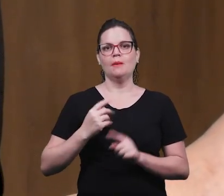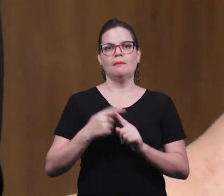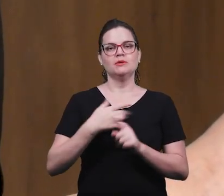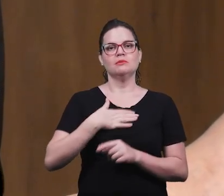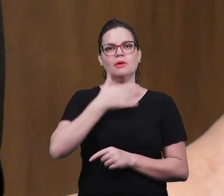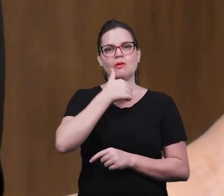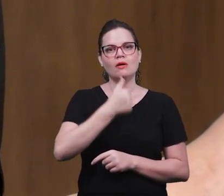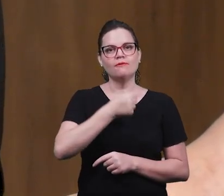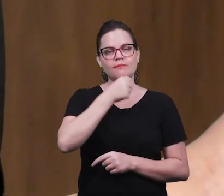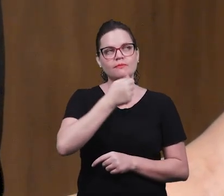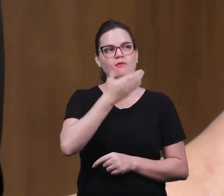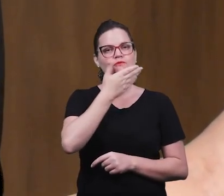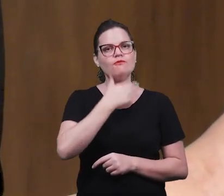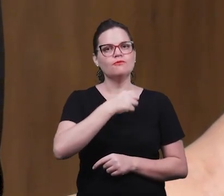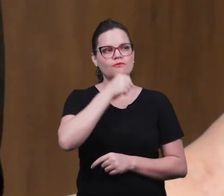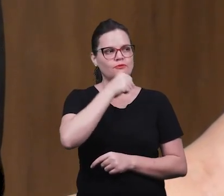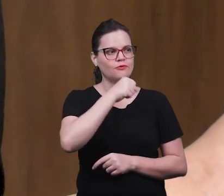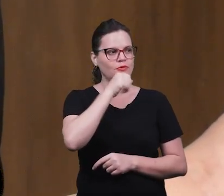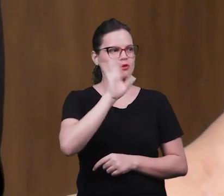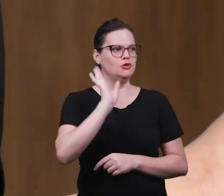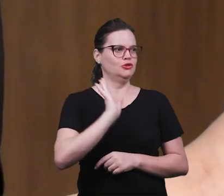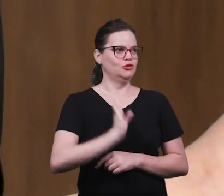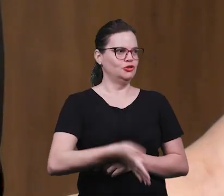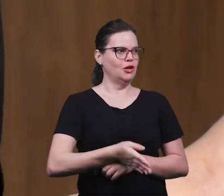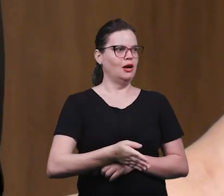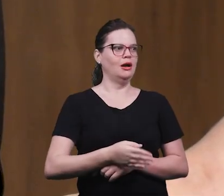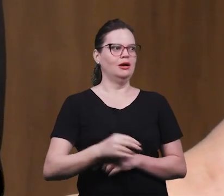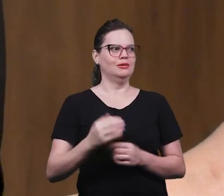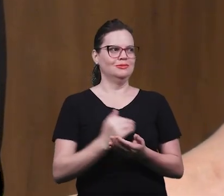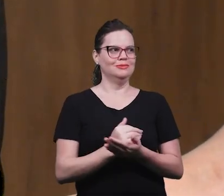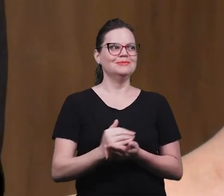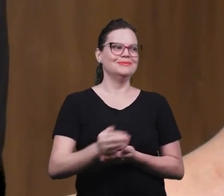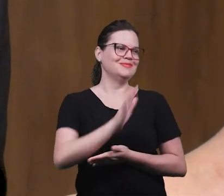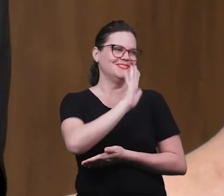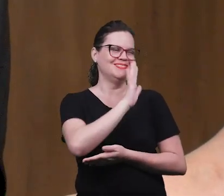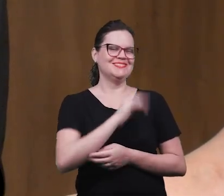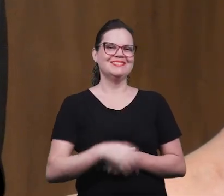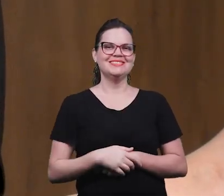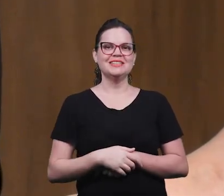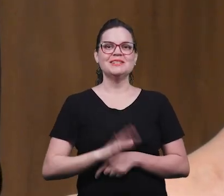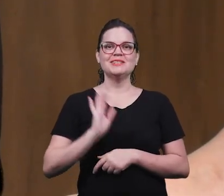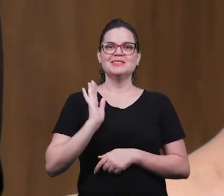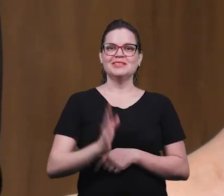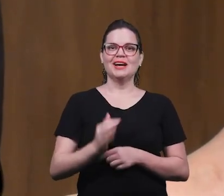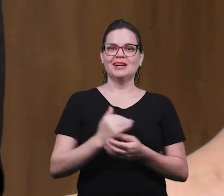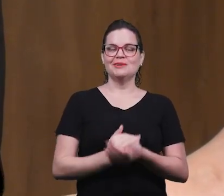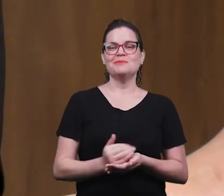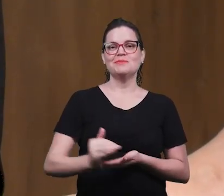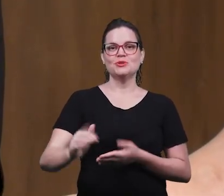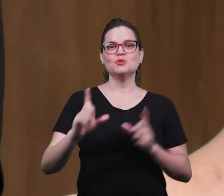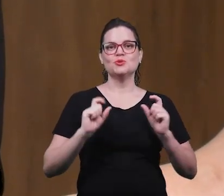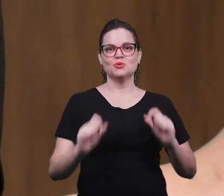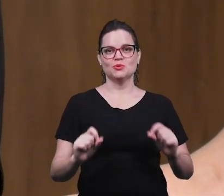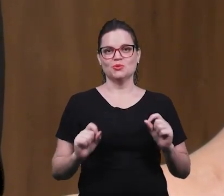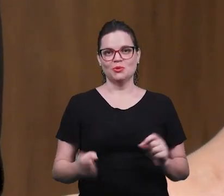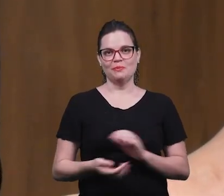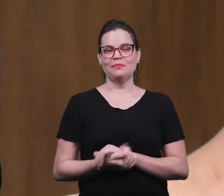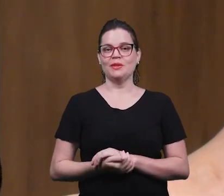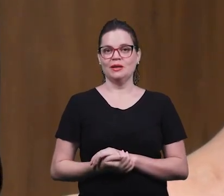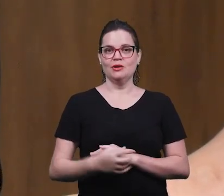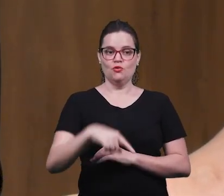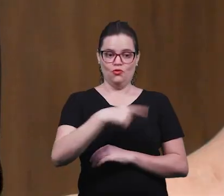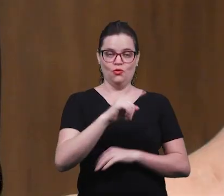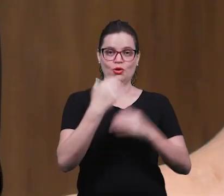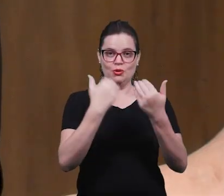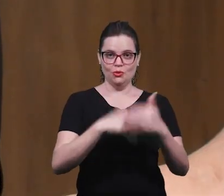sido militar, do exército. Então, meu pai me levou. Aí eu fiz lá dentro um concurso, vim